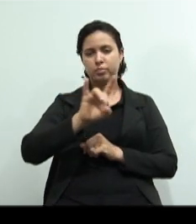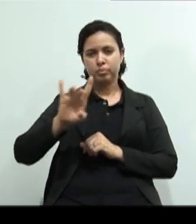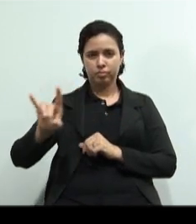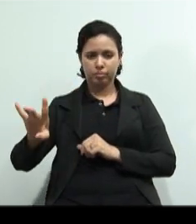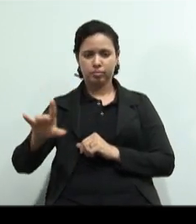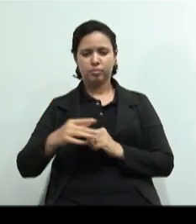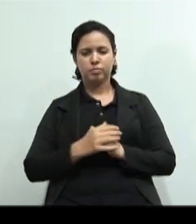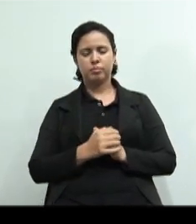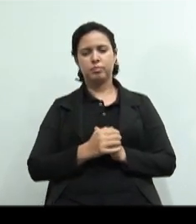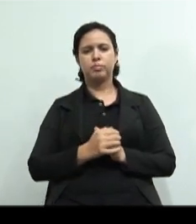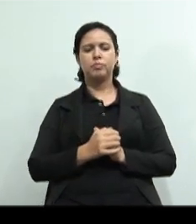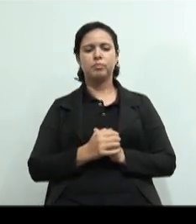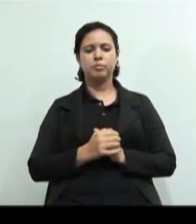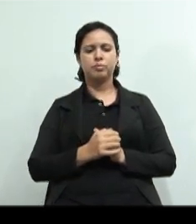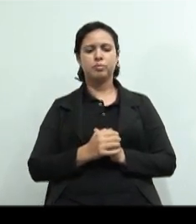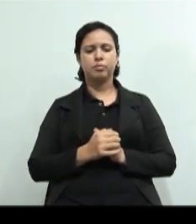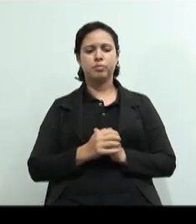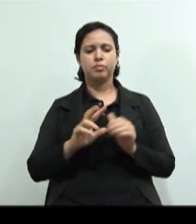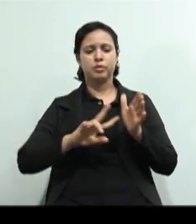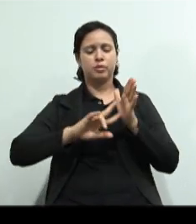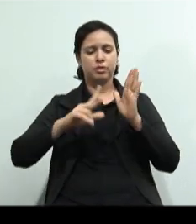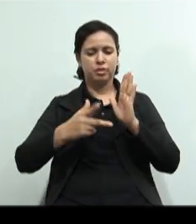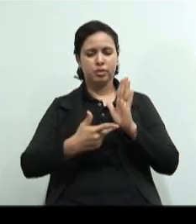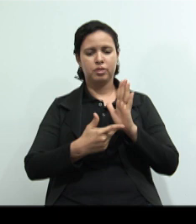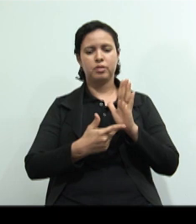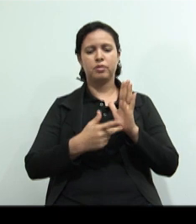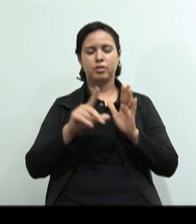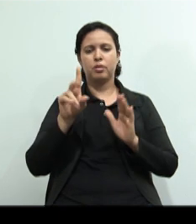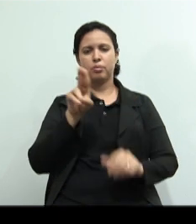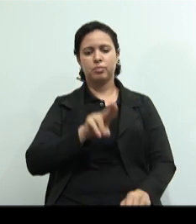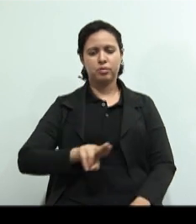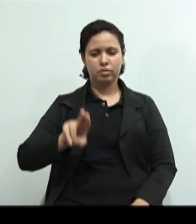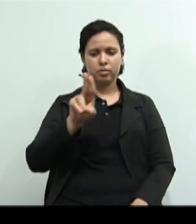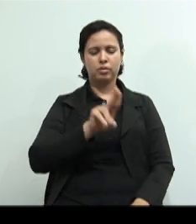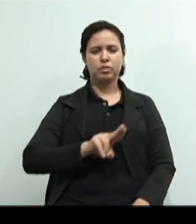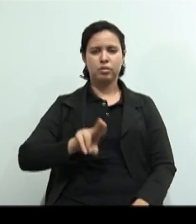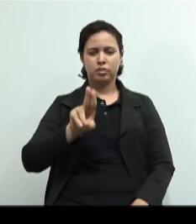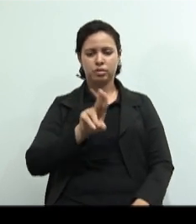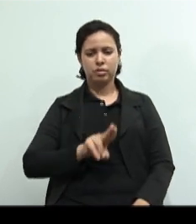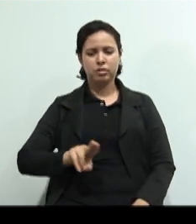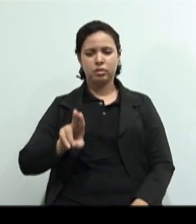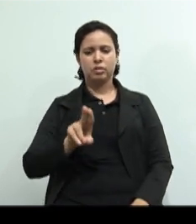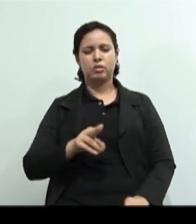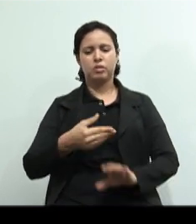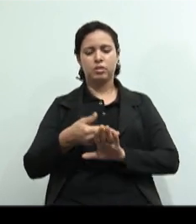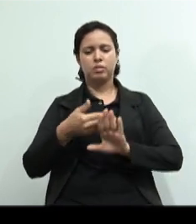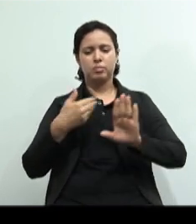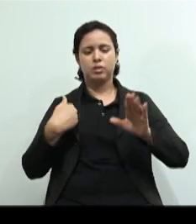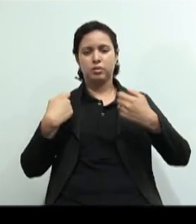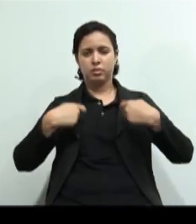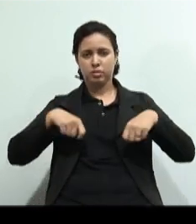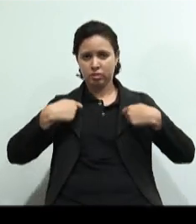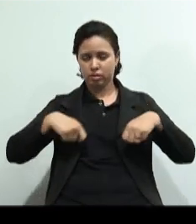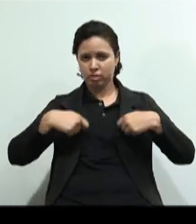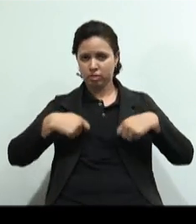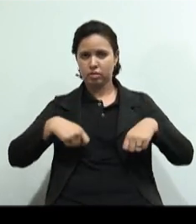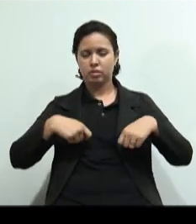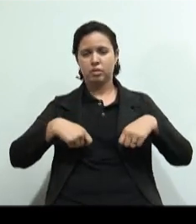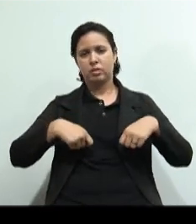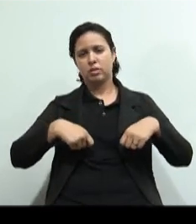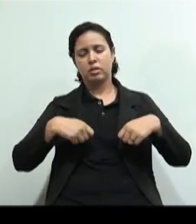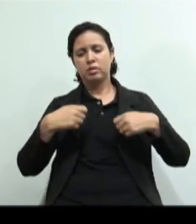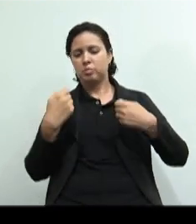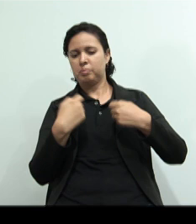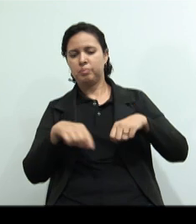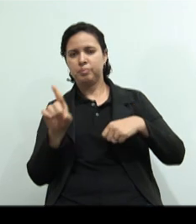S's. Seiri significa senso de utilização e trata de separar o necessário do desnecessário no ambiente